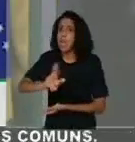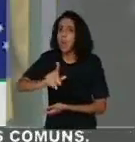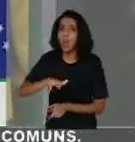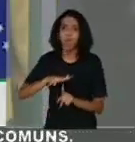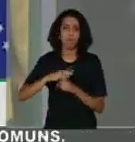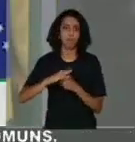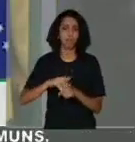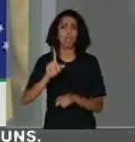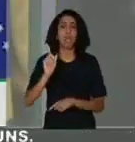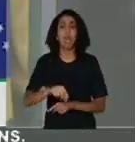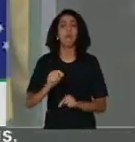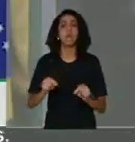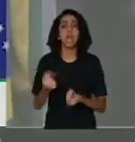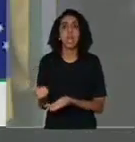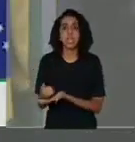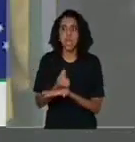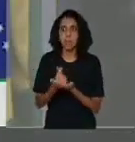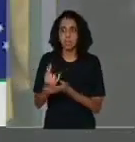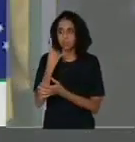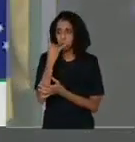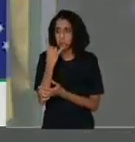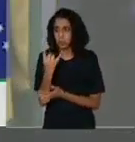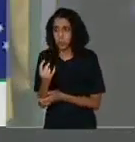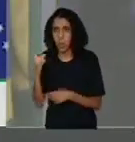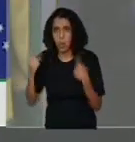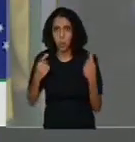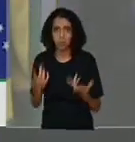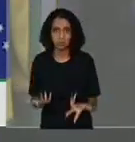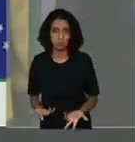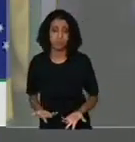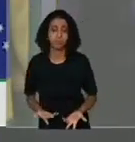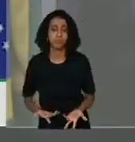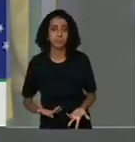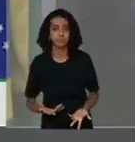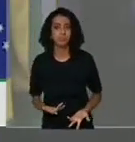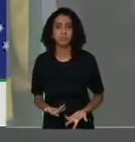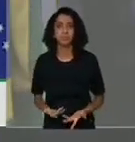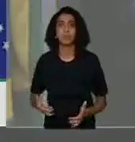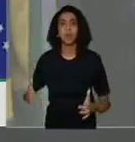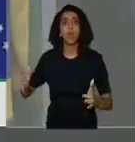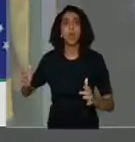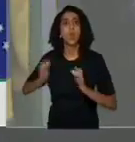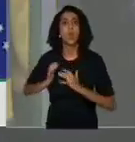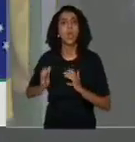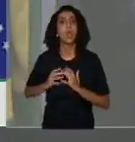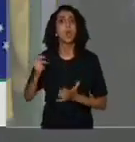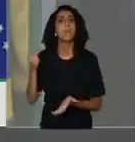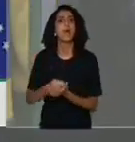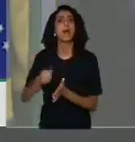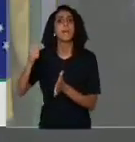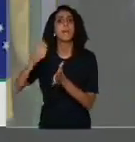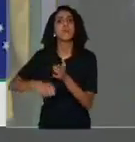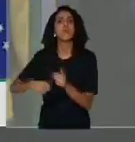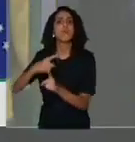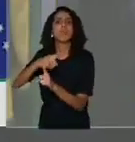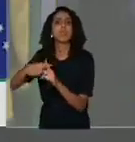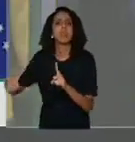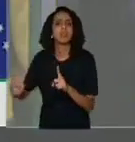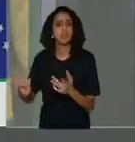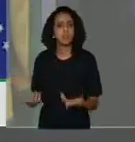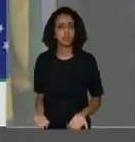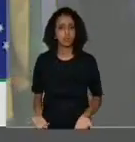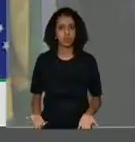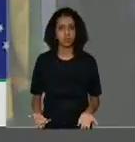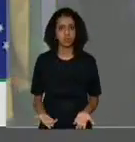socialista, ele é capitalismo selvagem. E aí vai. Os ricos pagam metade dos impostos dos pobres.